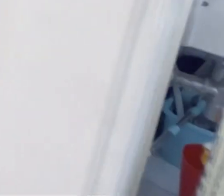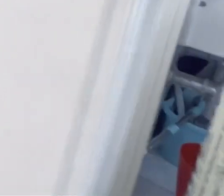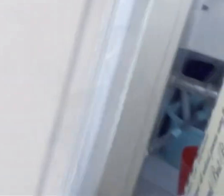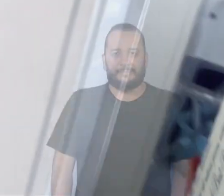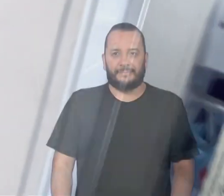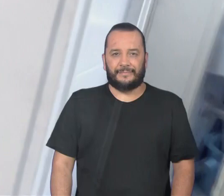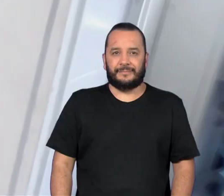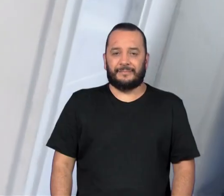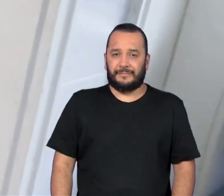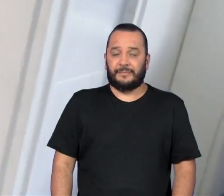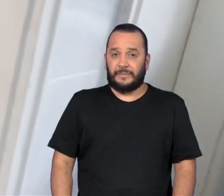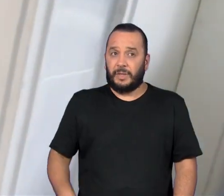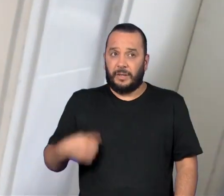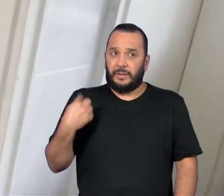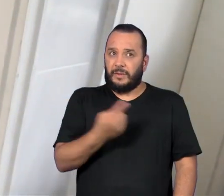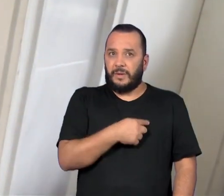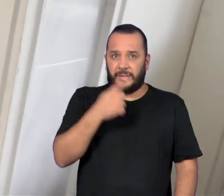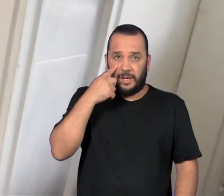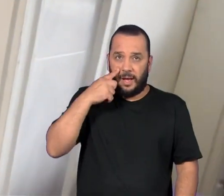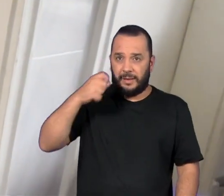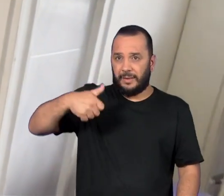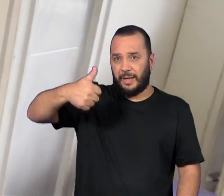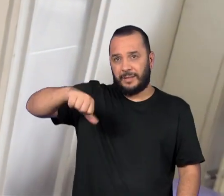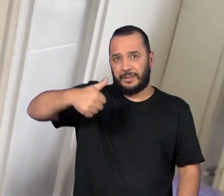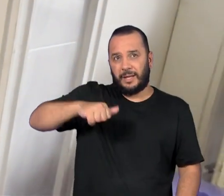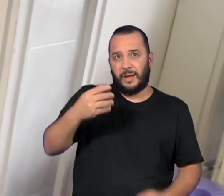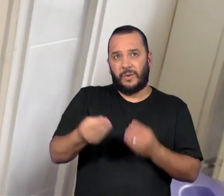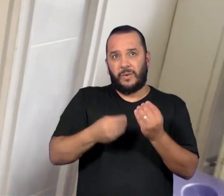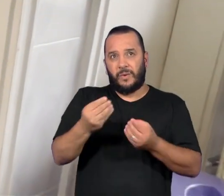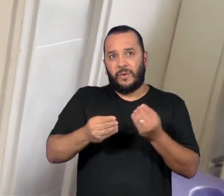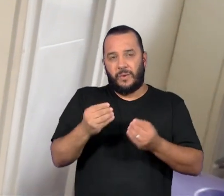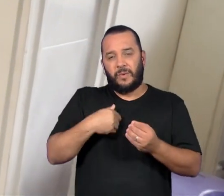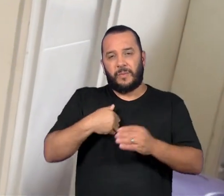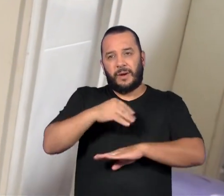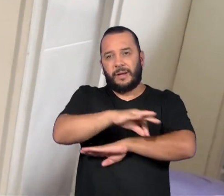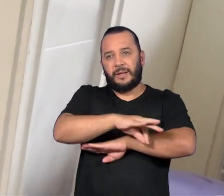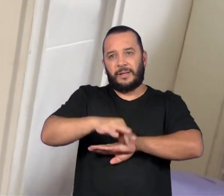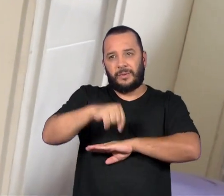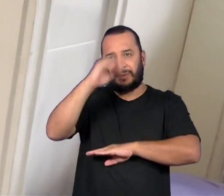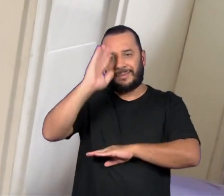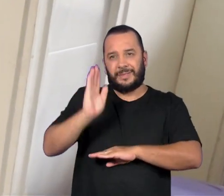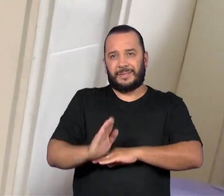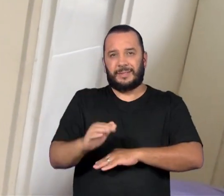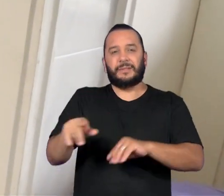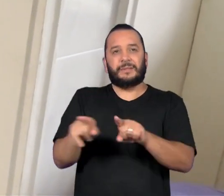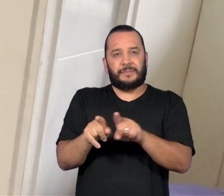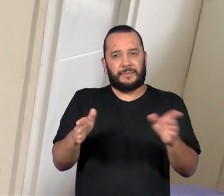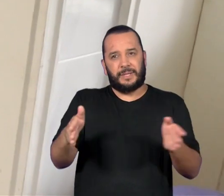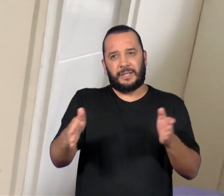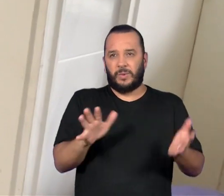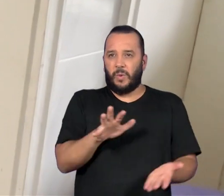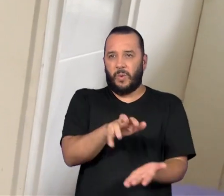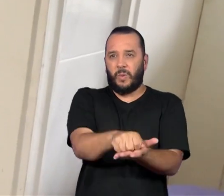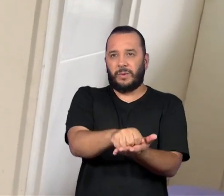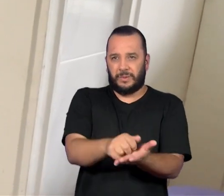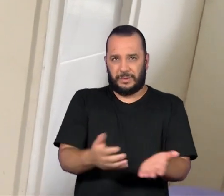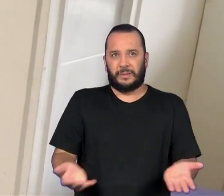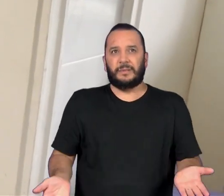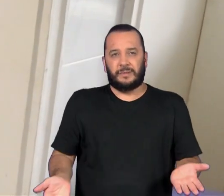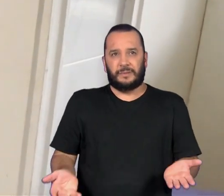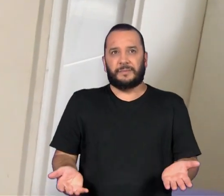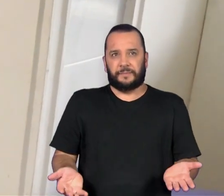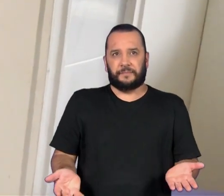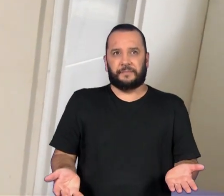A gente pode analisar, né, a estrutura, né, brasileira, né, da arquitetura brasileira, lá dos tempos da colônia, onde